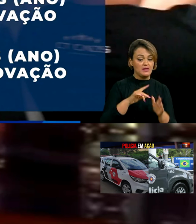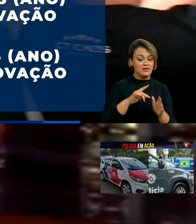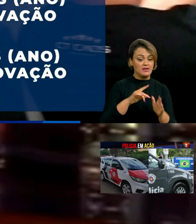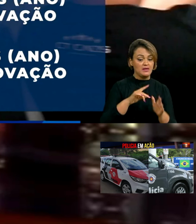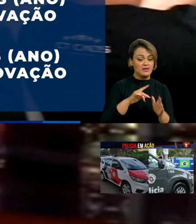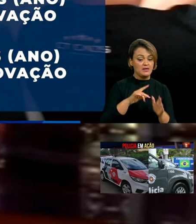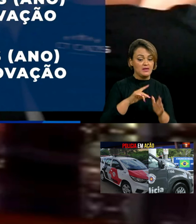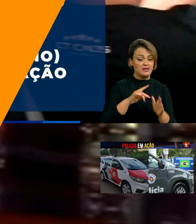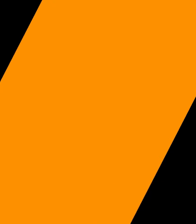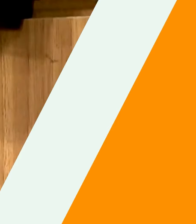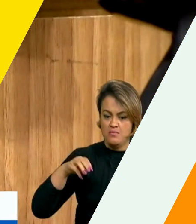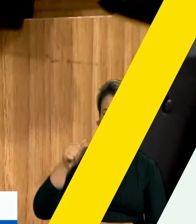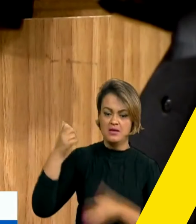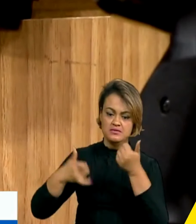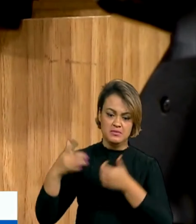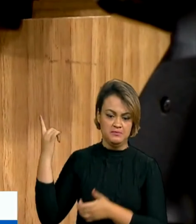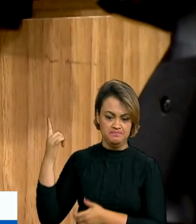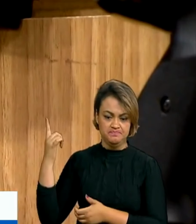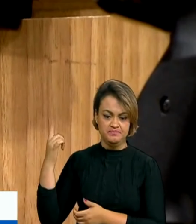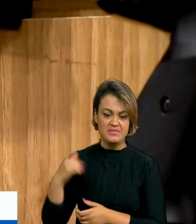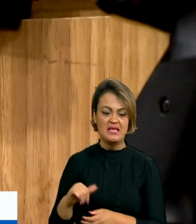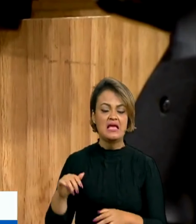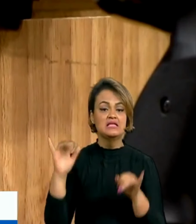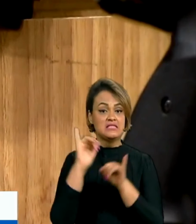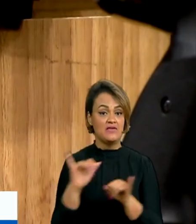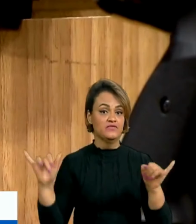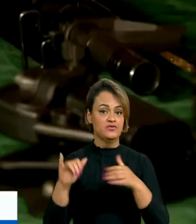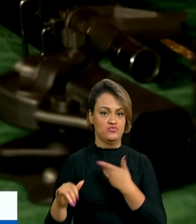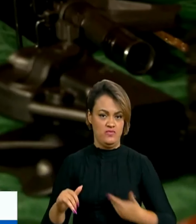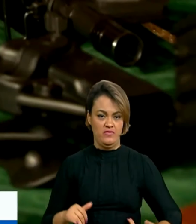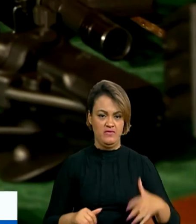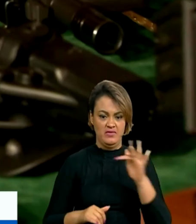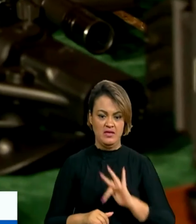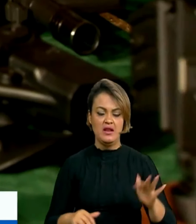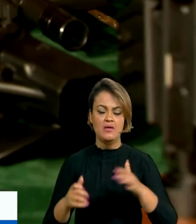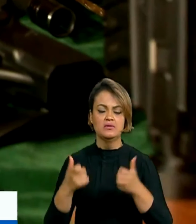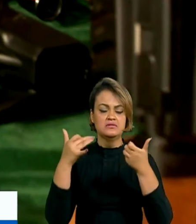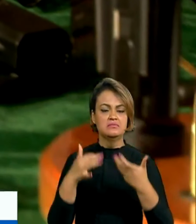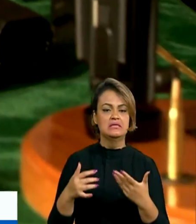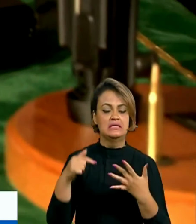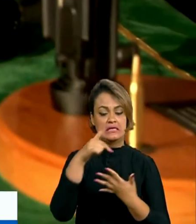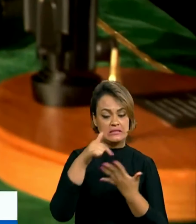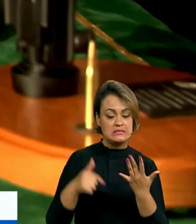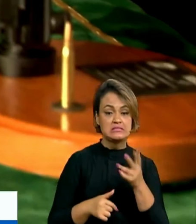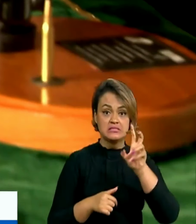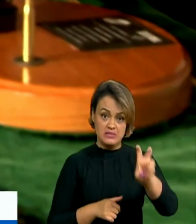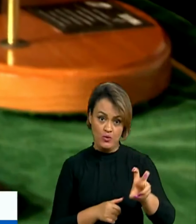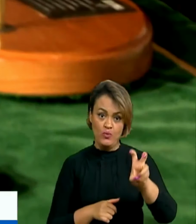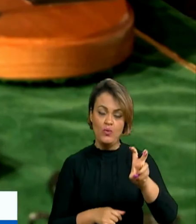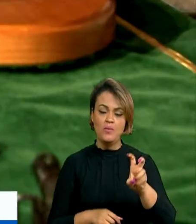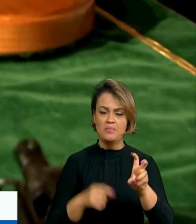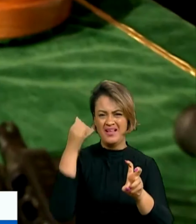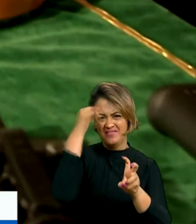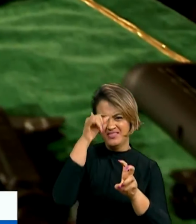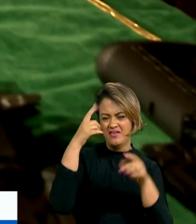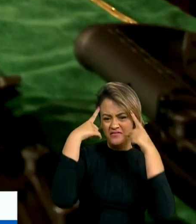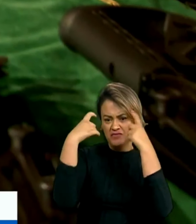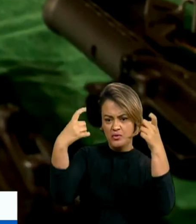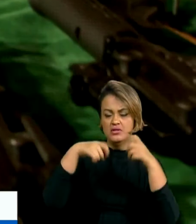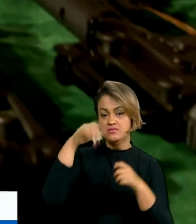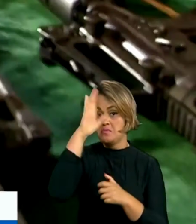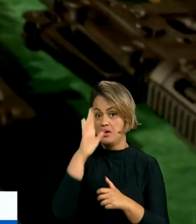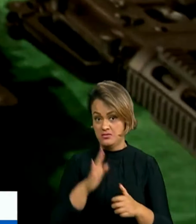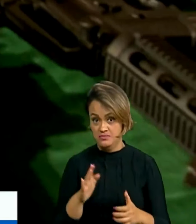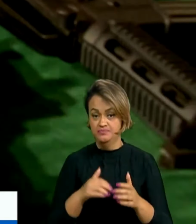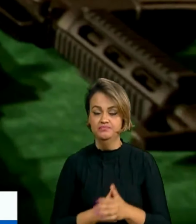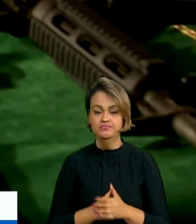mais detalhes. O pacote anunciado pelo governo traz pelo menos 5 medidas para diminuir a violência no